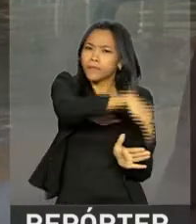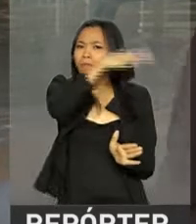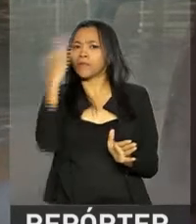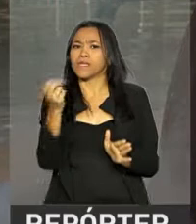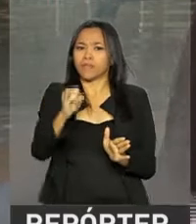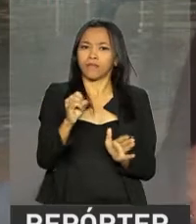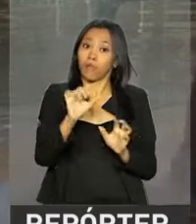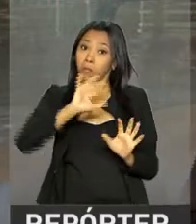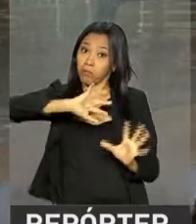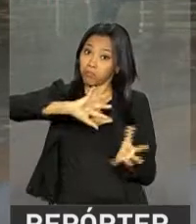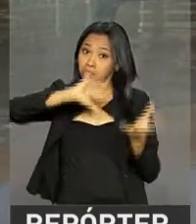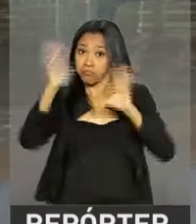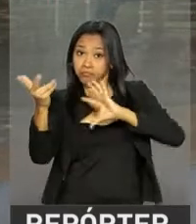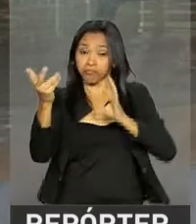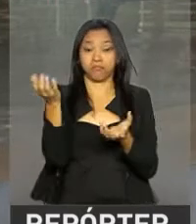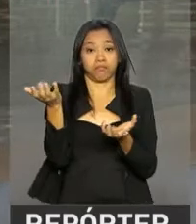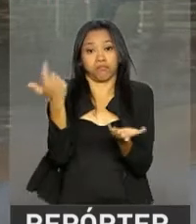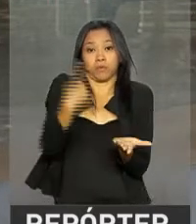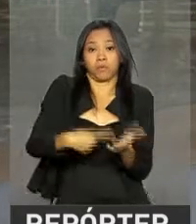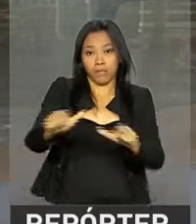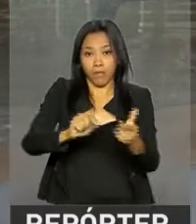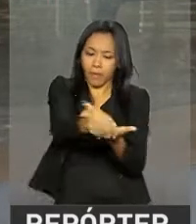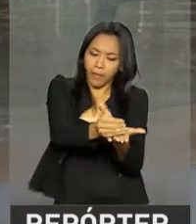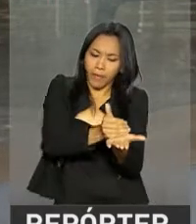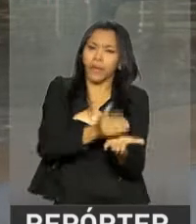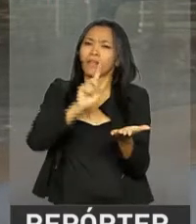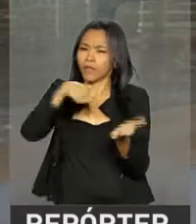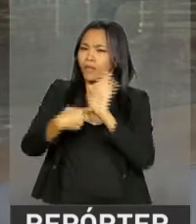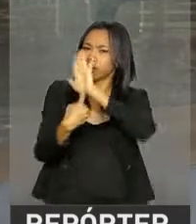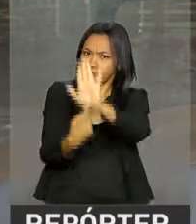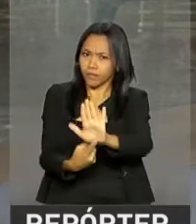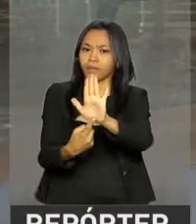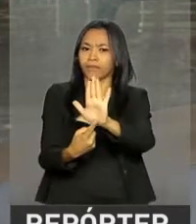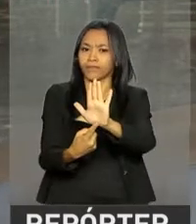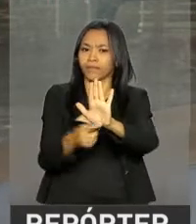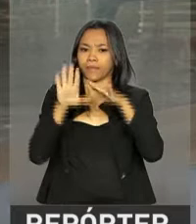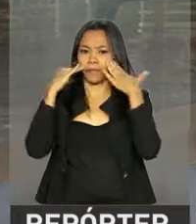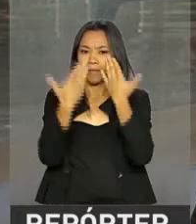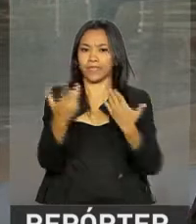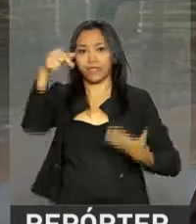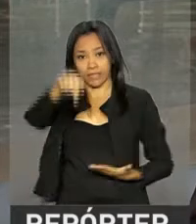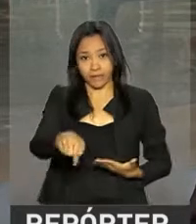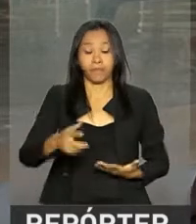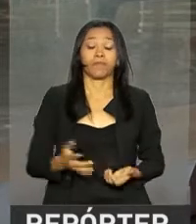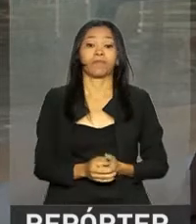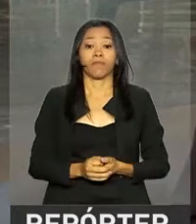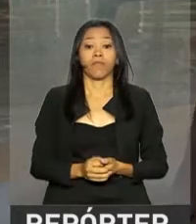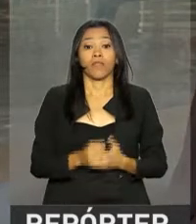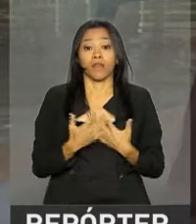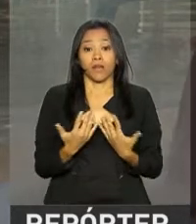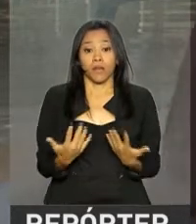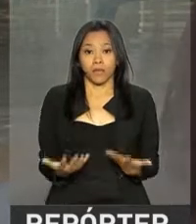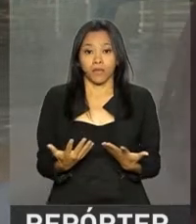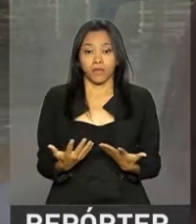atualizada a gente traz essa atualização aqui para o boletim da nbr pra vocês bom